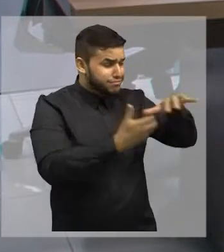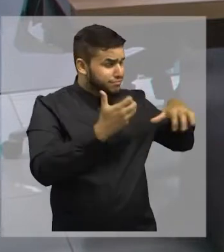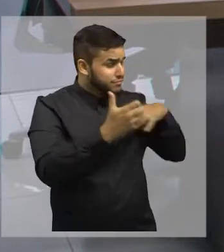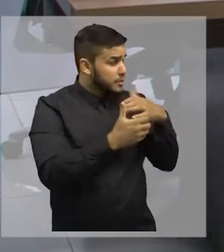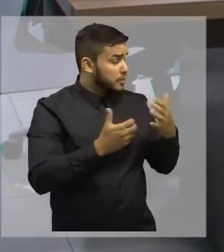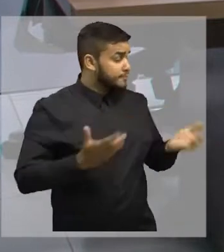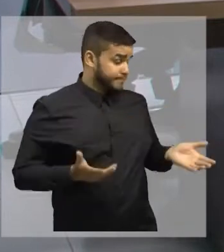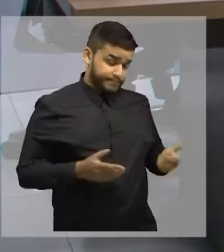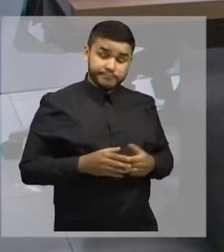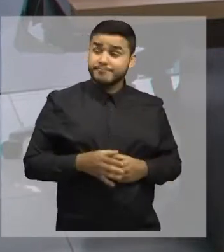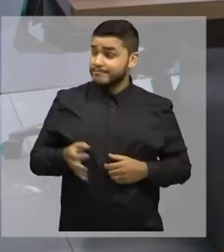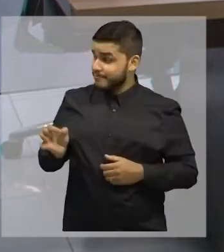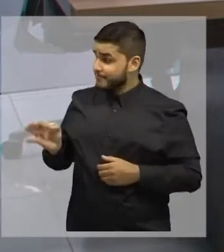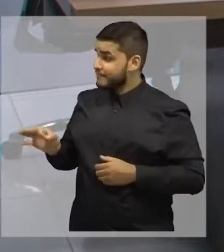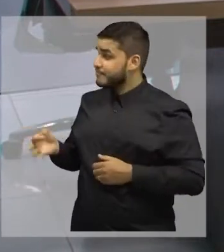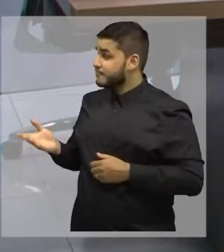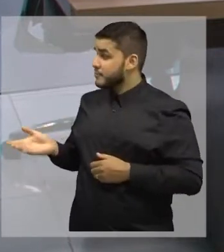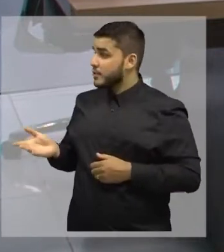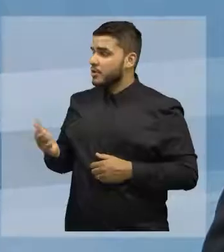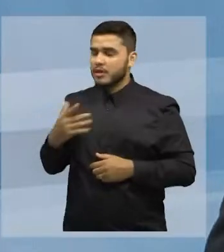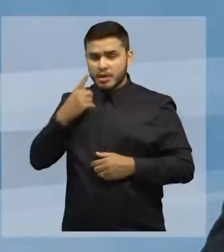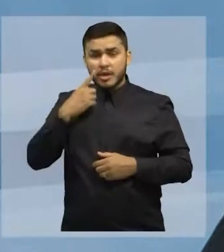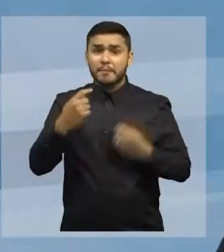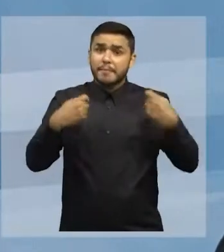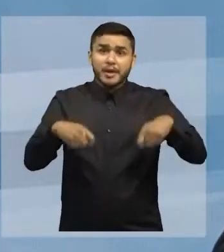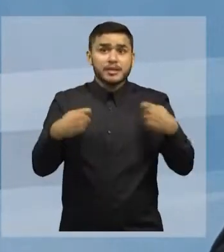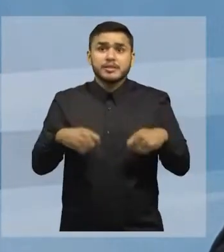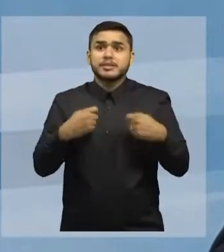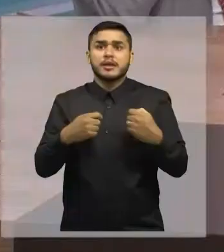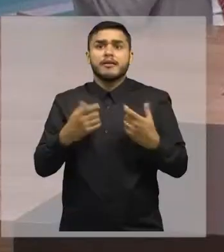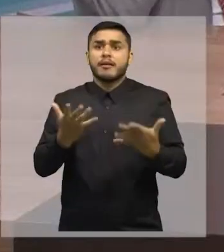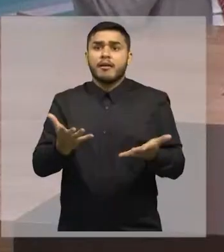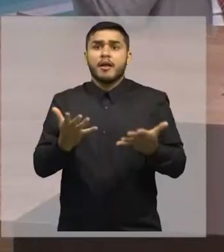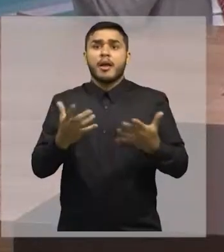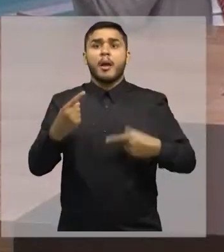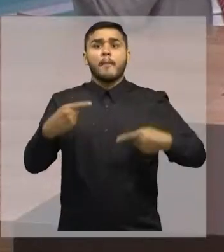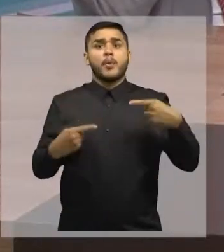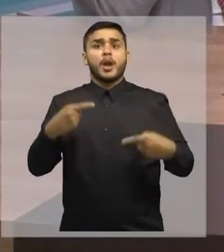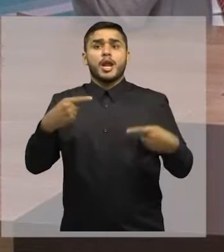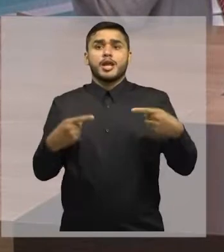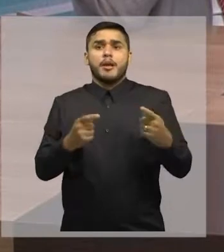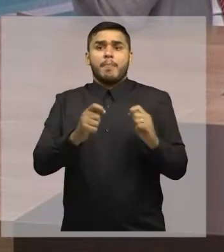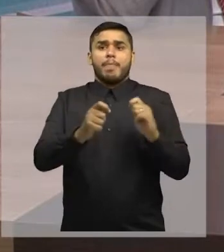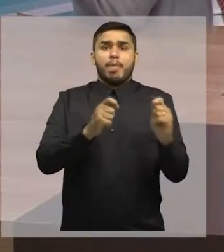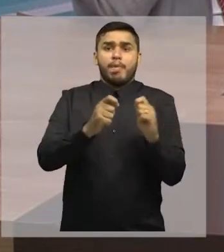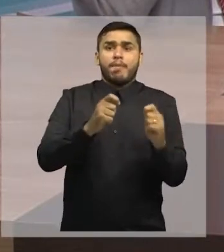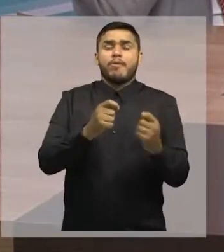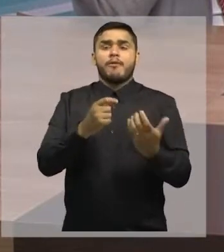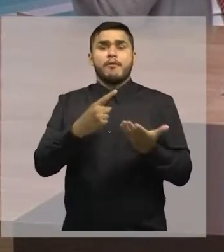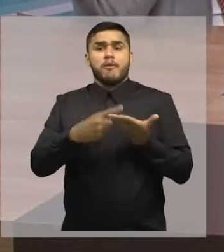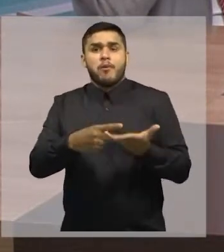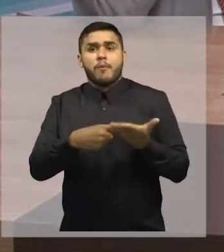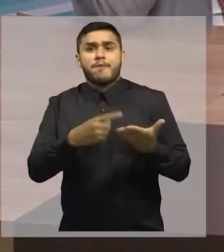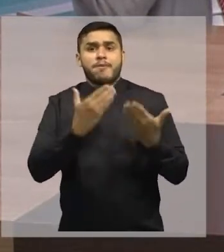é transformador, ou seja, como qualquer ideologia, como qualquer algo possa acontecer de fato, mas na frente, se você não tem